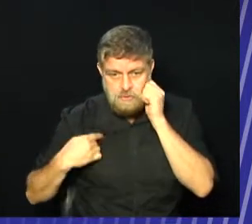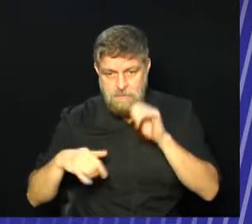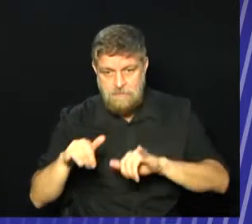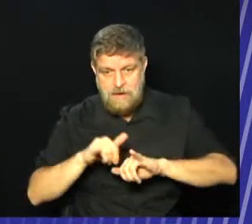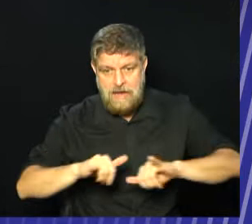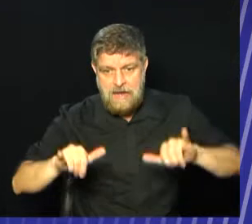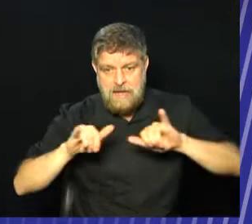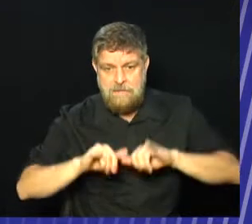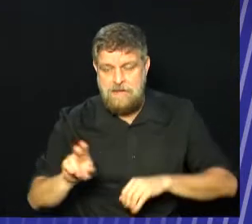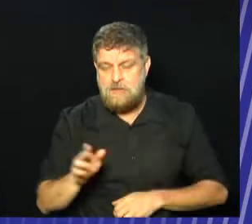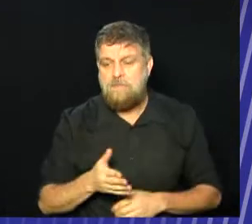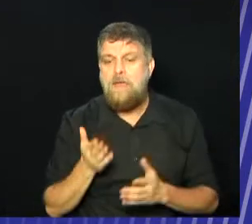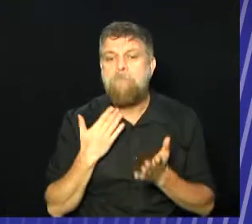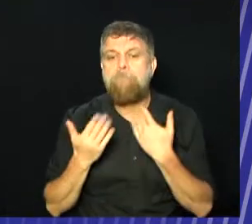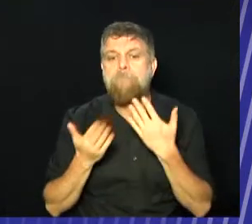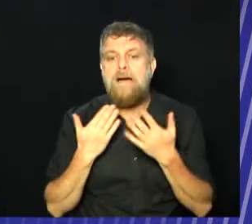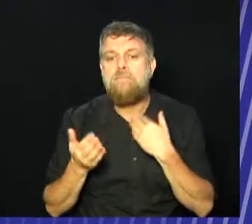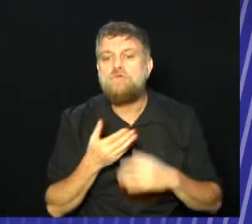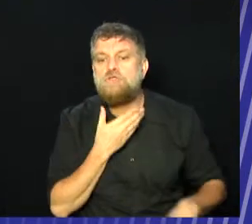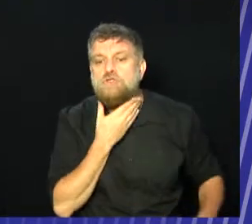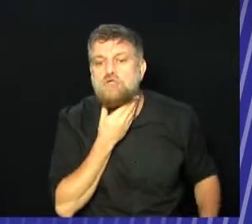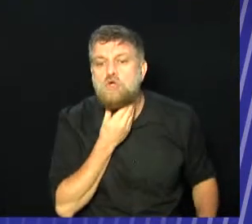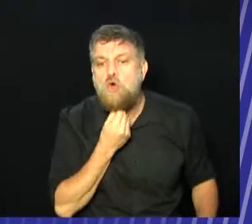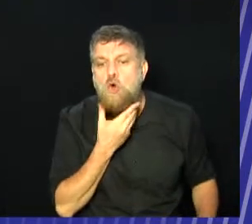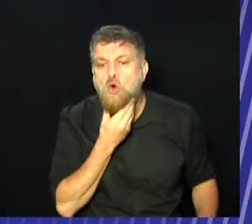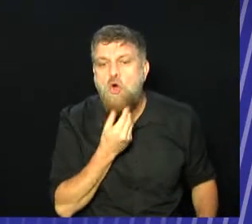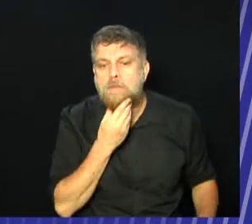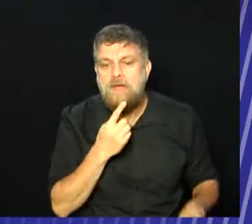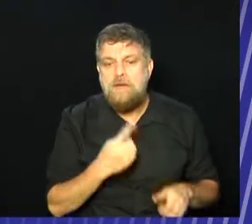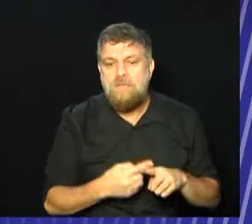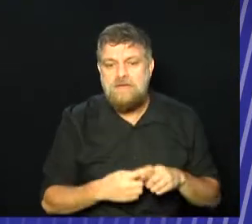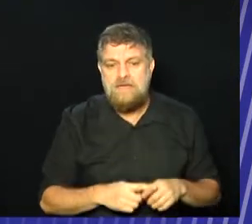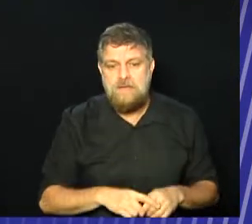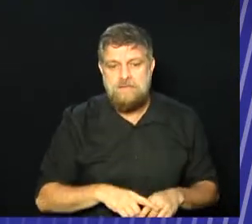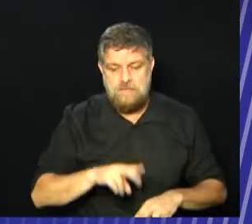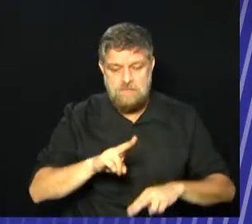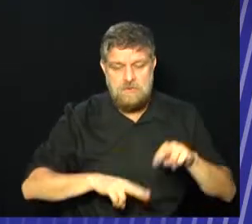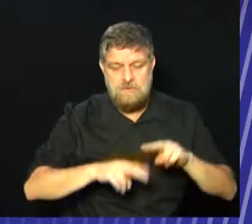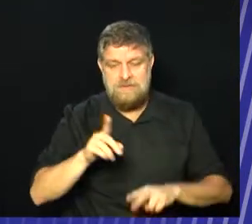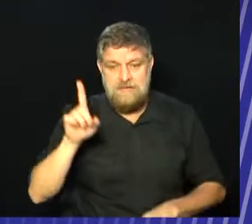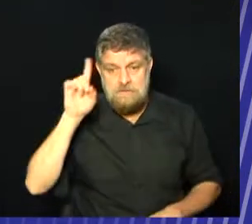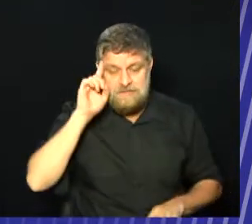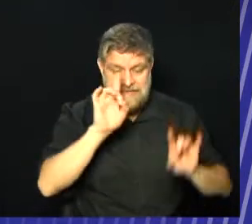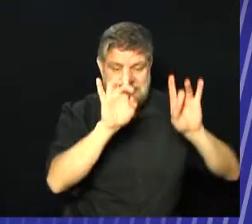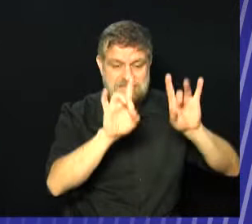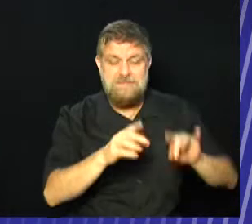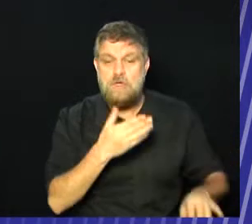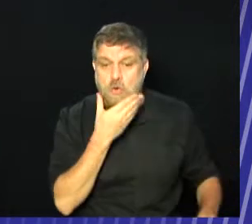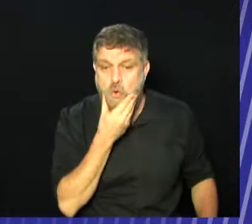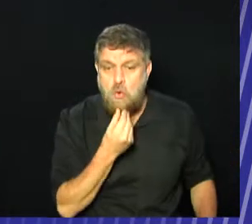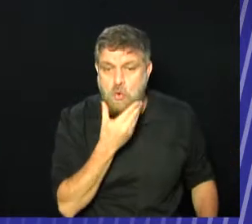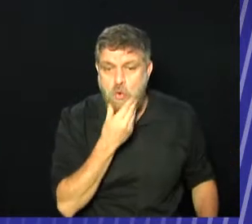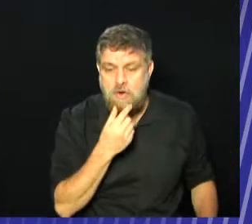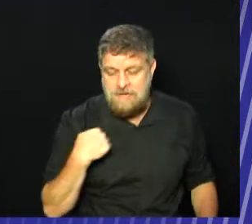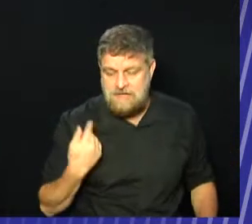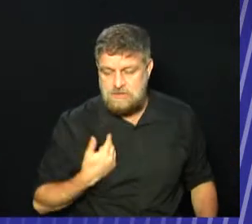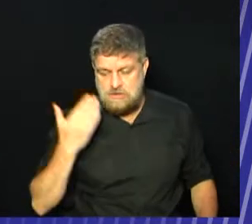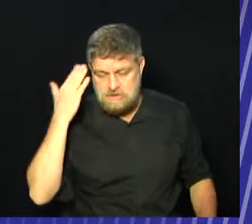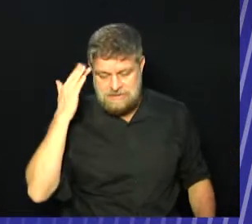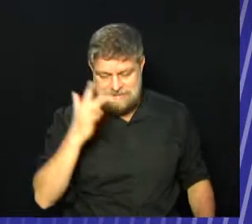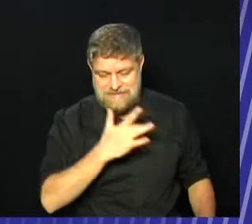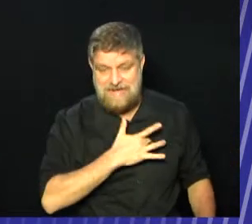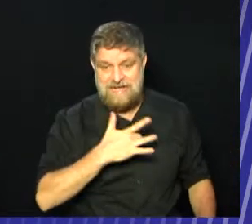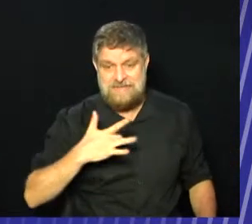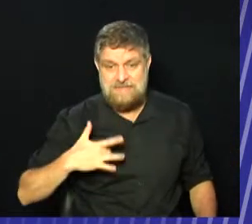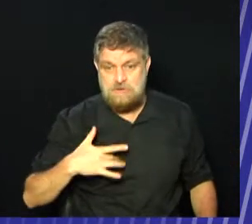de Homem. Por que em julho? Porque em julho tem o Dia do Homem. E a gente entende que saúde do homem é até mais do que o